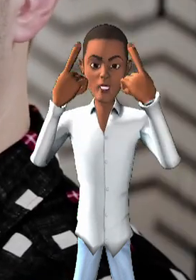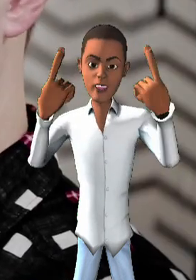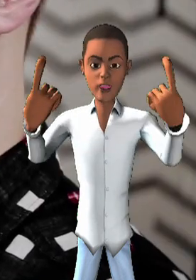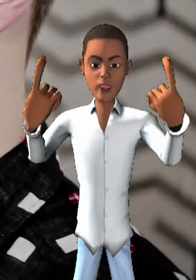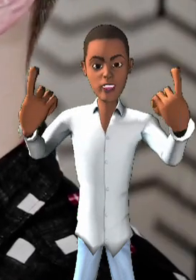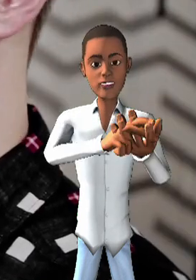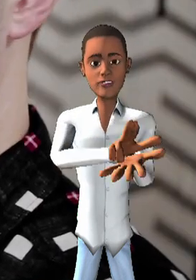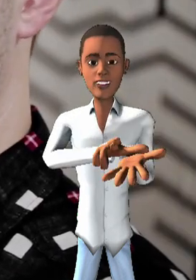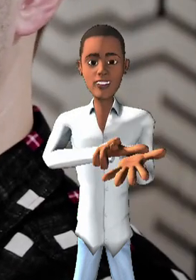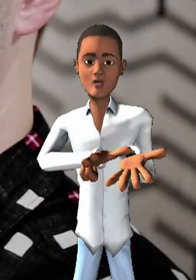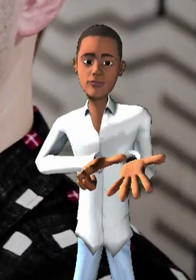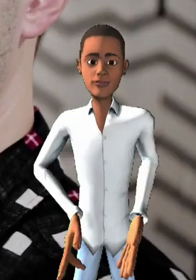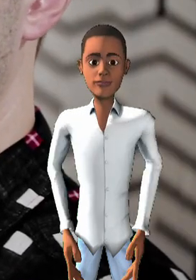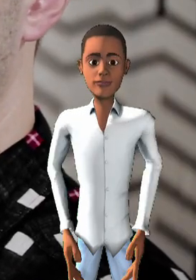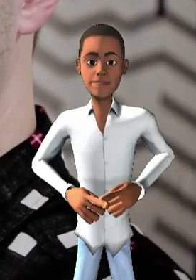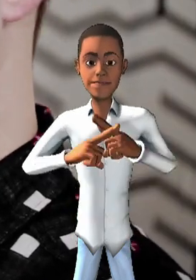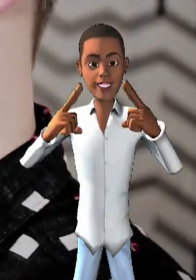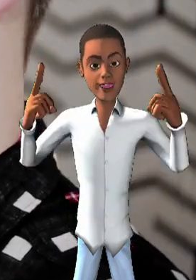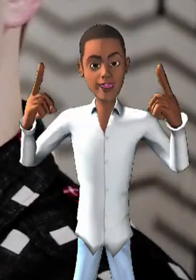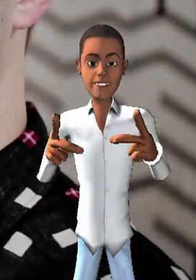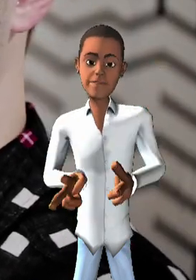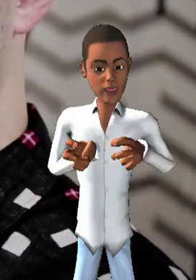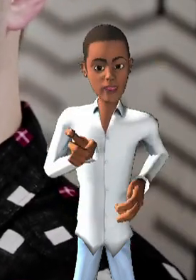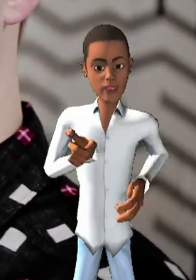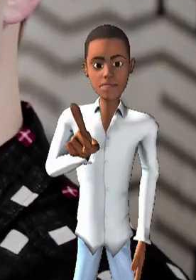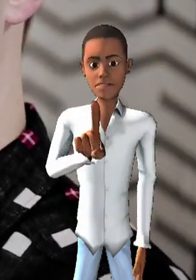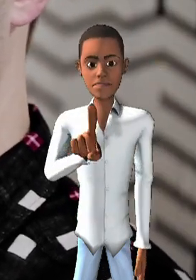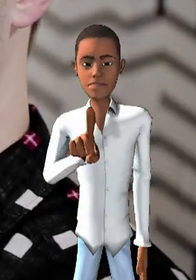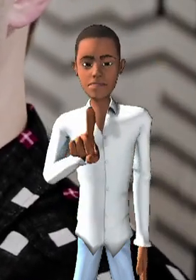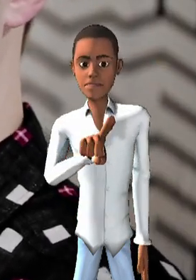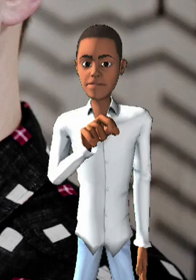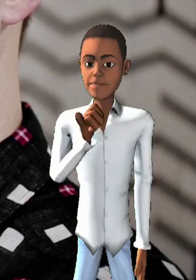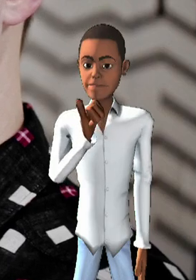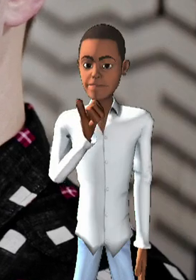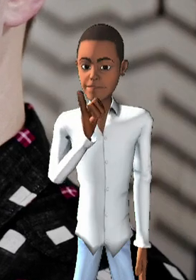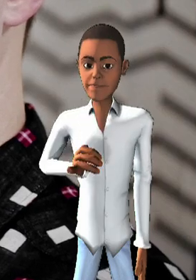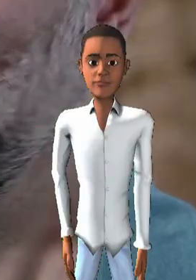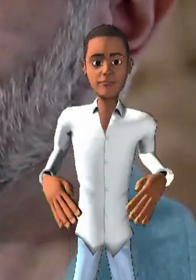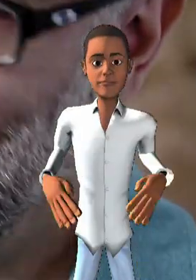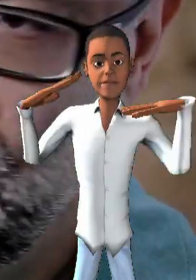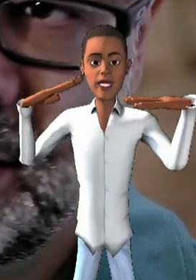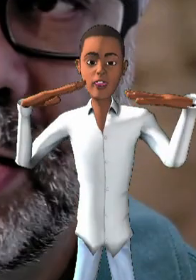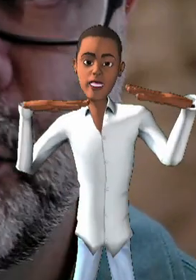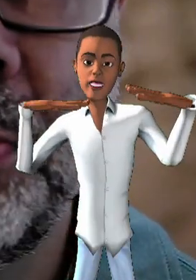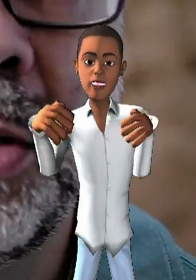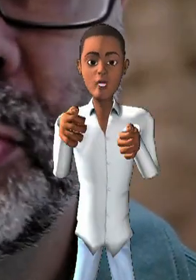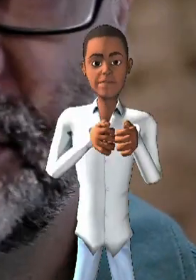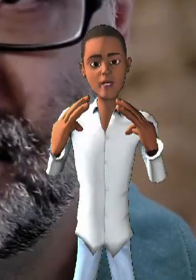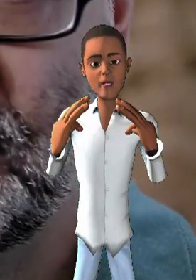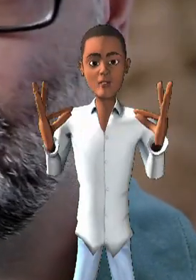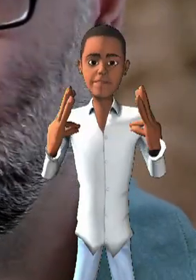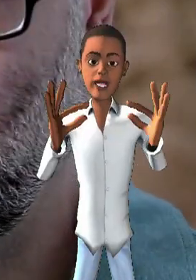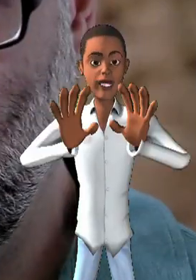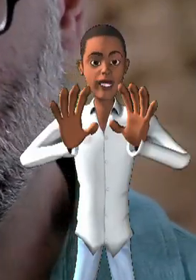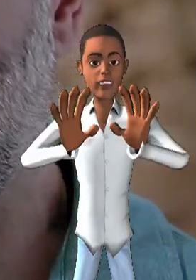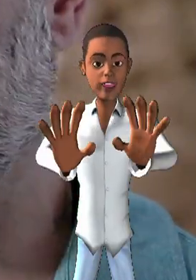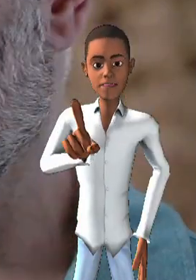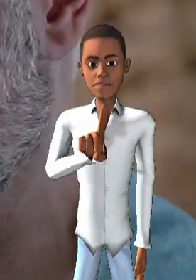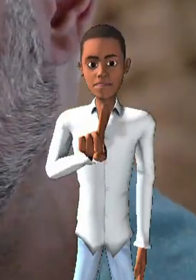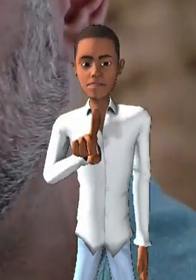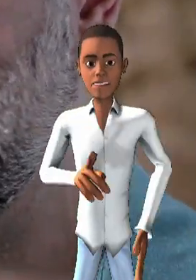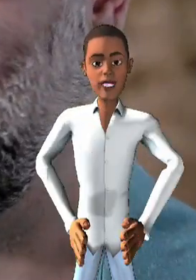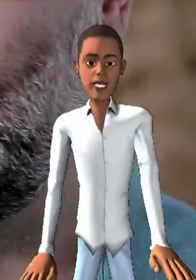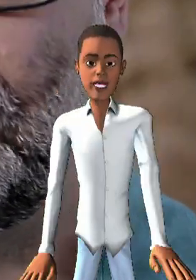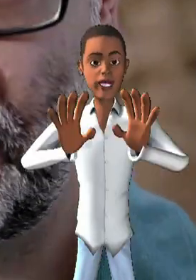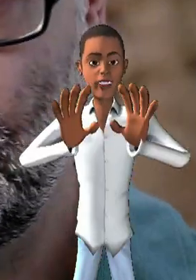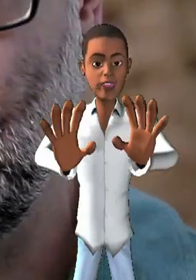violência diariamente, não está percebendo que está sendo violento. Você não vai sair comigo desse jeito, com essa roupa,